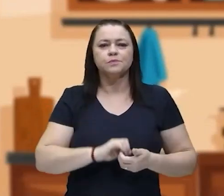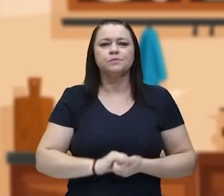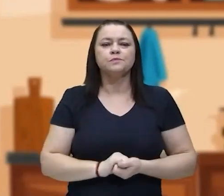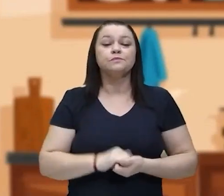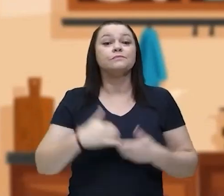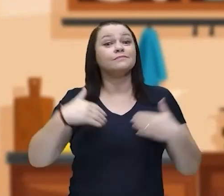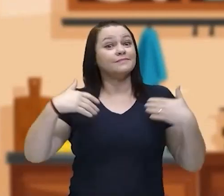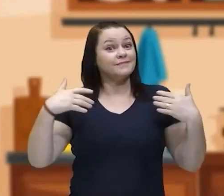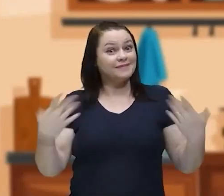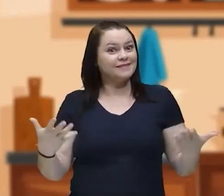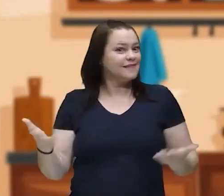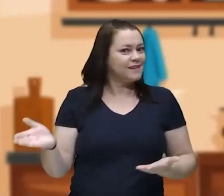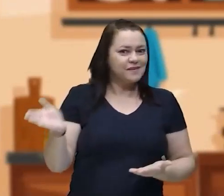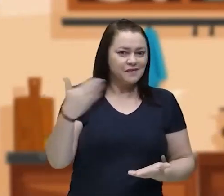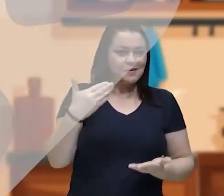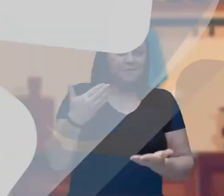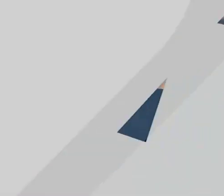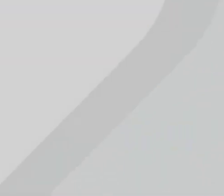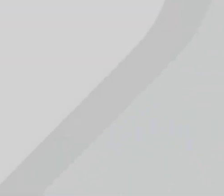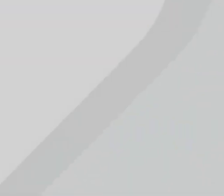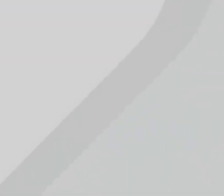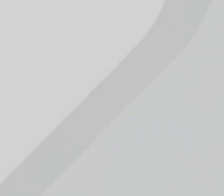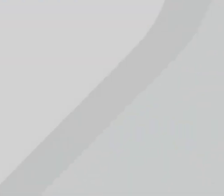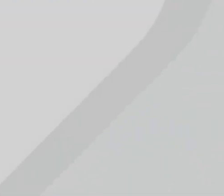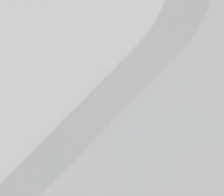Então, vamos lá que agora é hora de estudar.